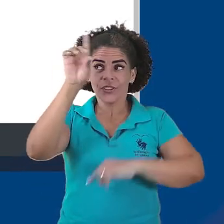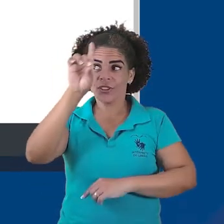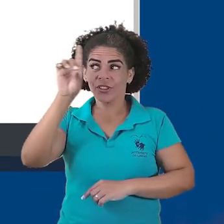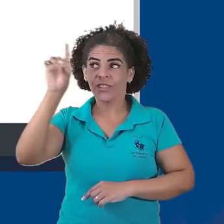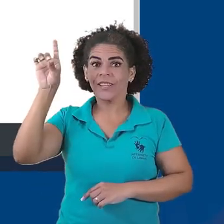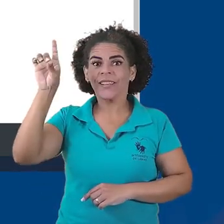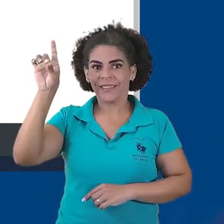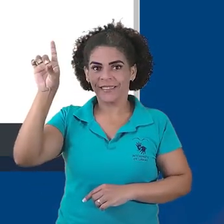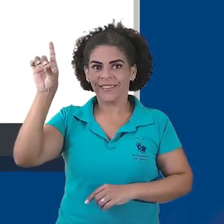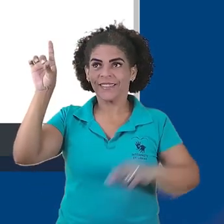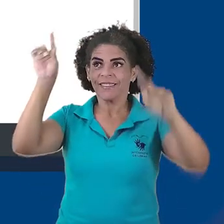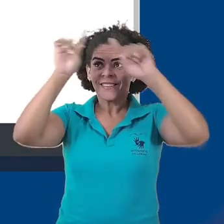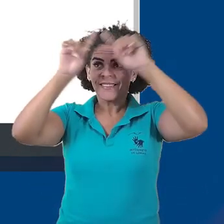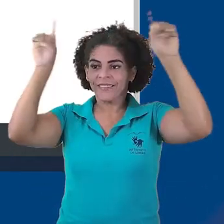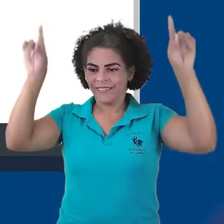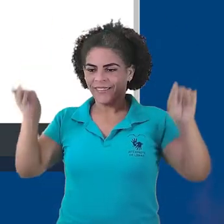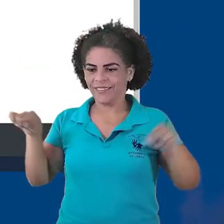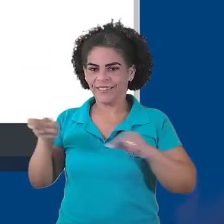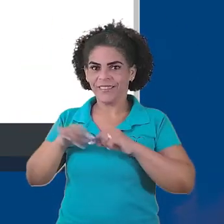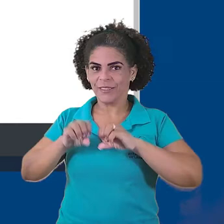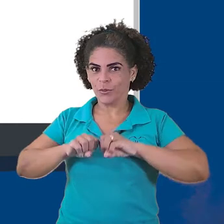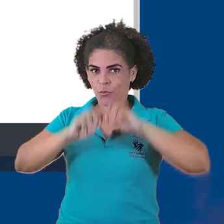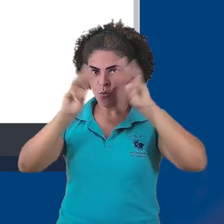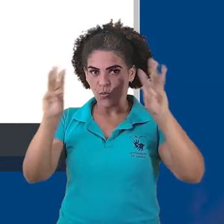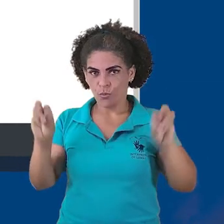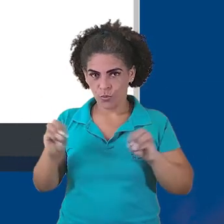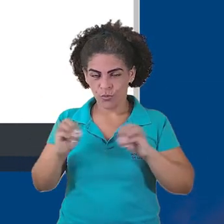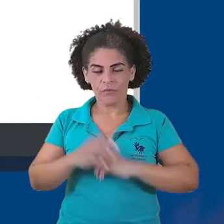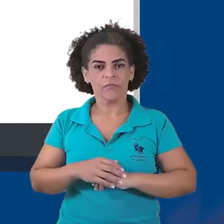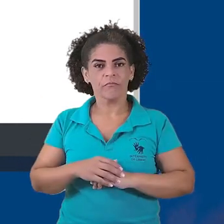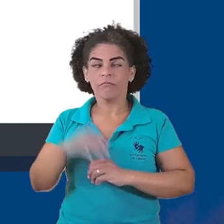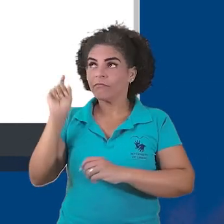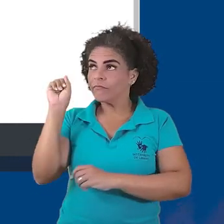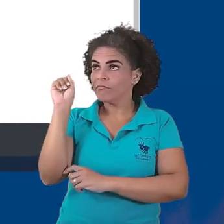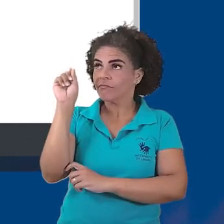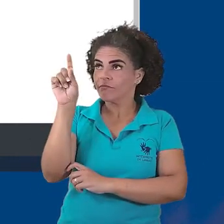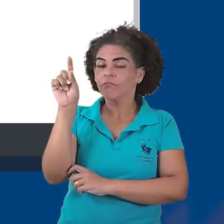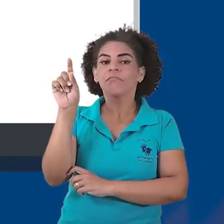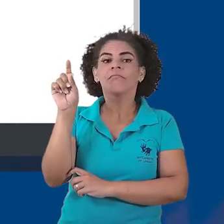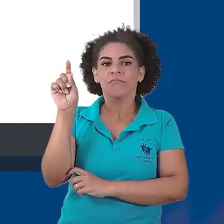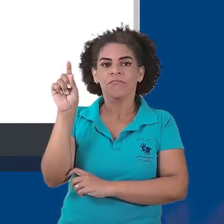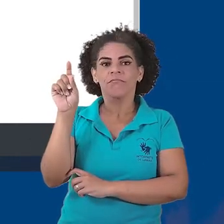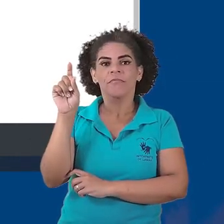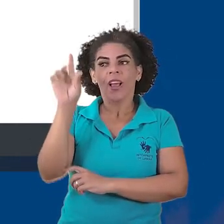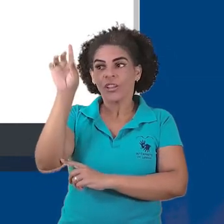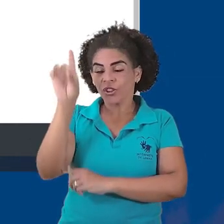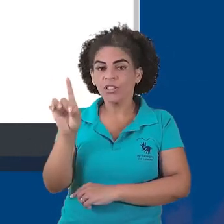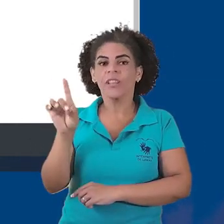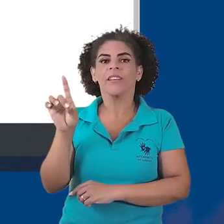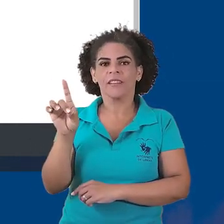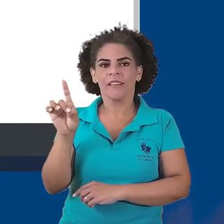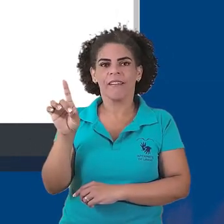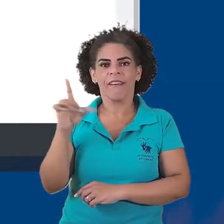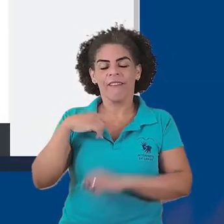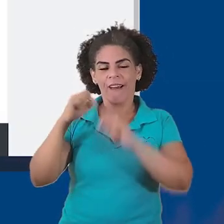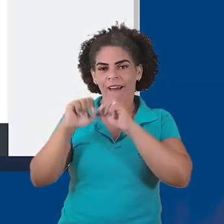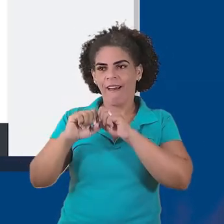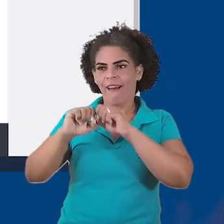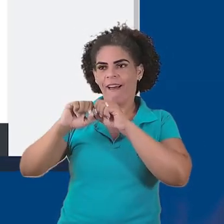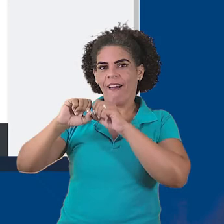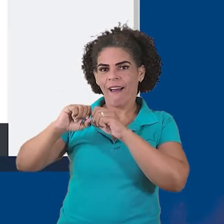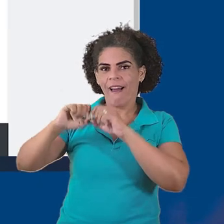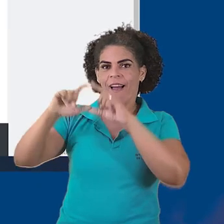superior à direita da tela inicial a plataforma sobre o botão no painel lateral à direita